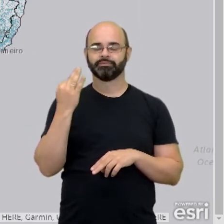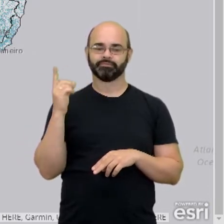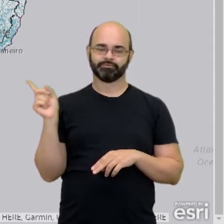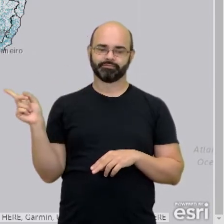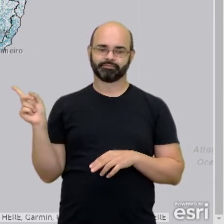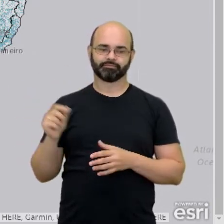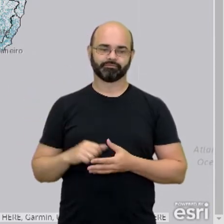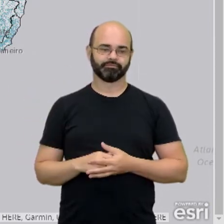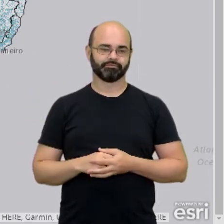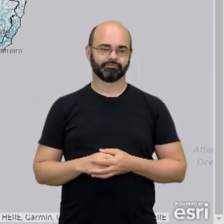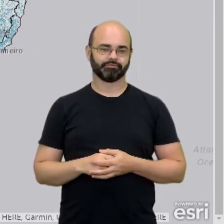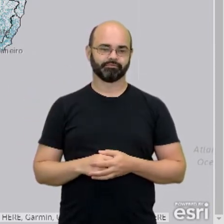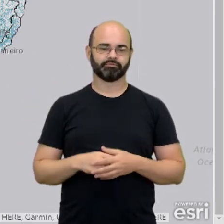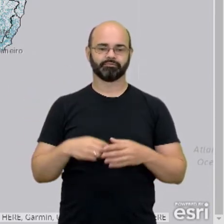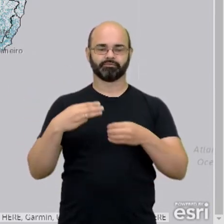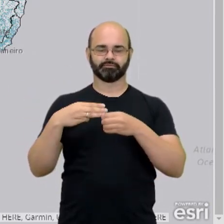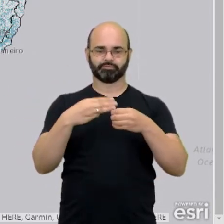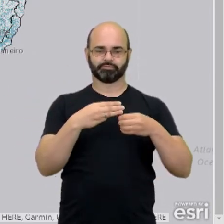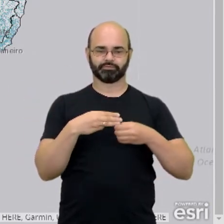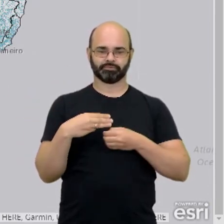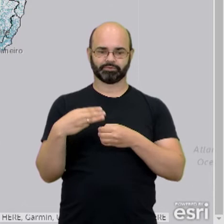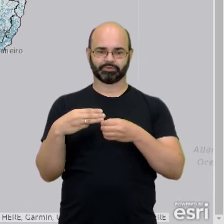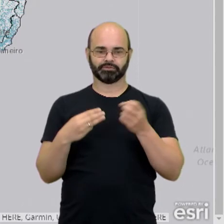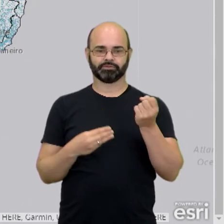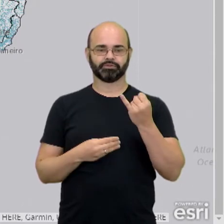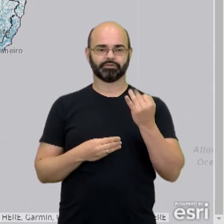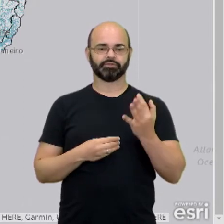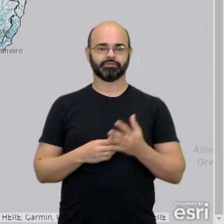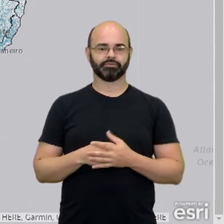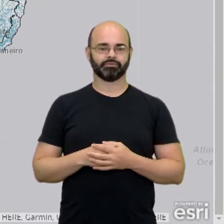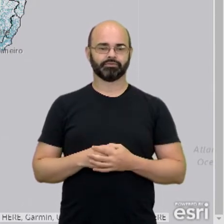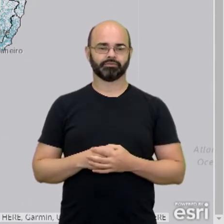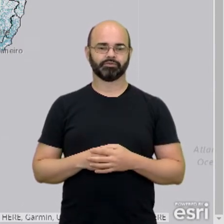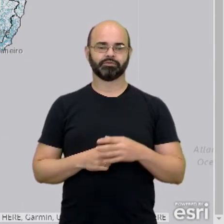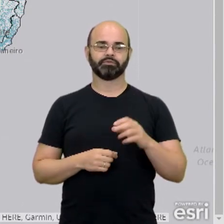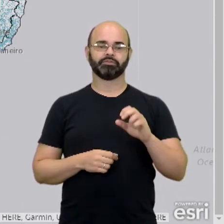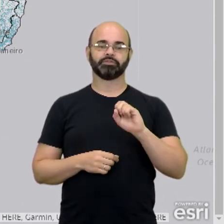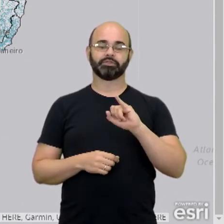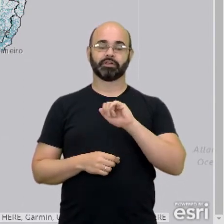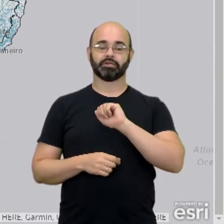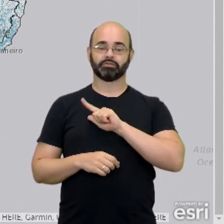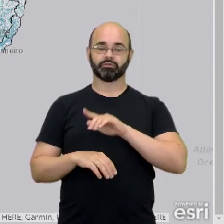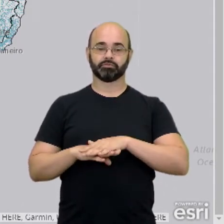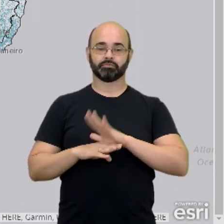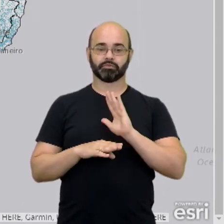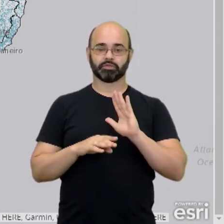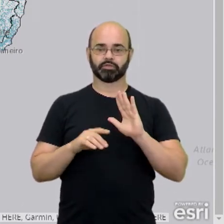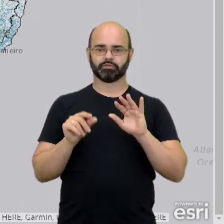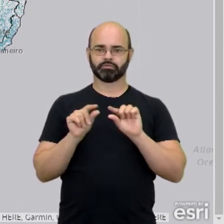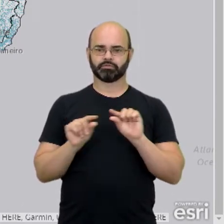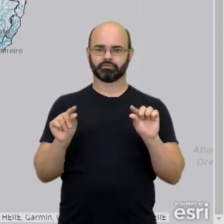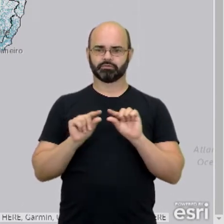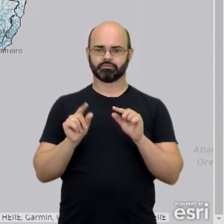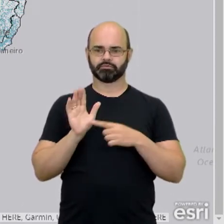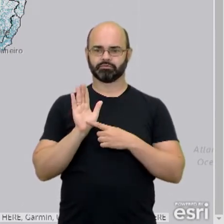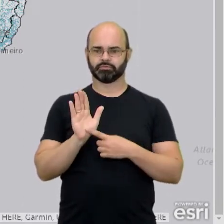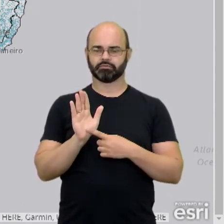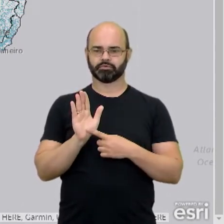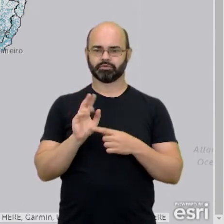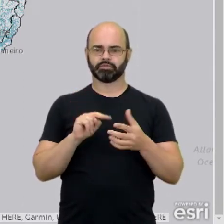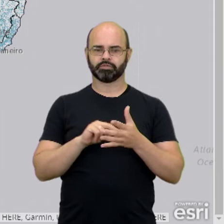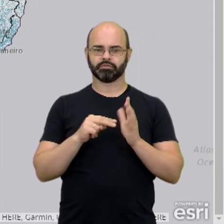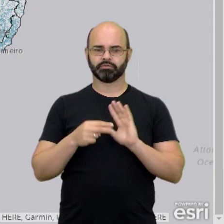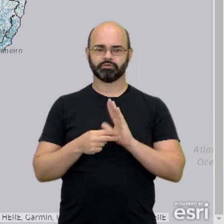homens, né, por município, né, então tá lá, né, quanto mais azulzinho, né, a gente vai abrir aqui a legenda, né, maior a quantidade